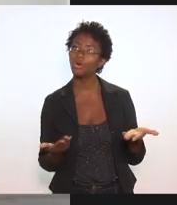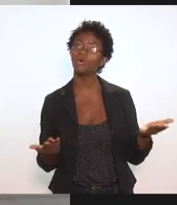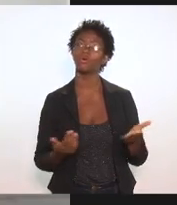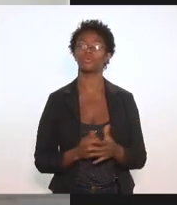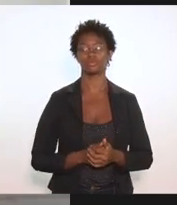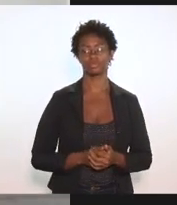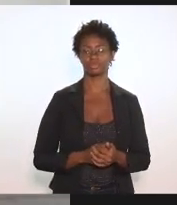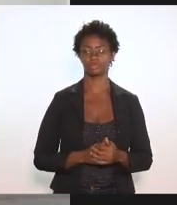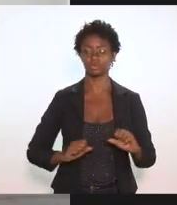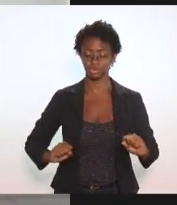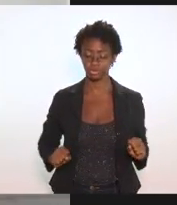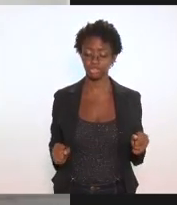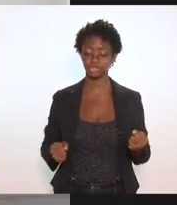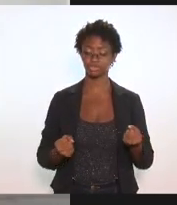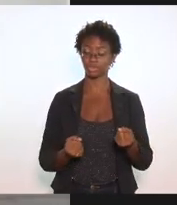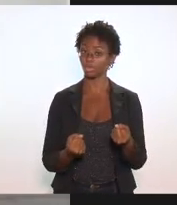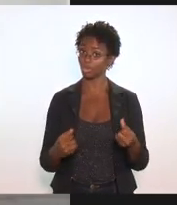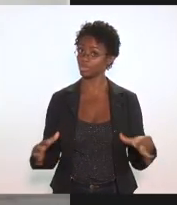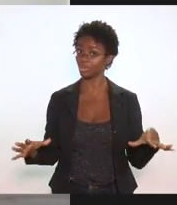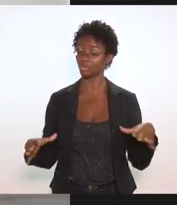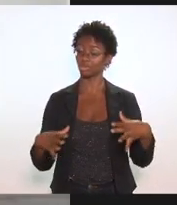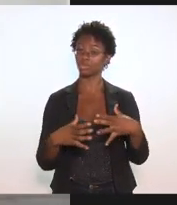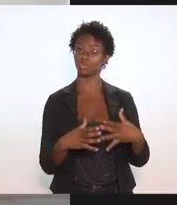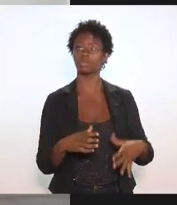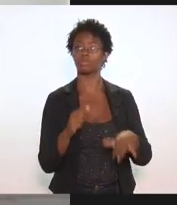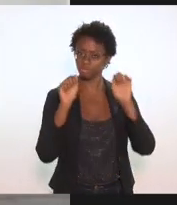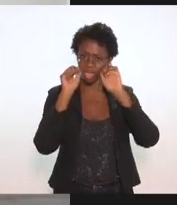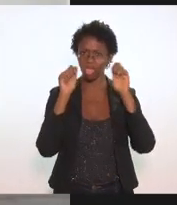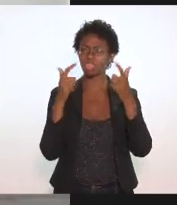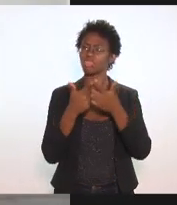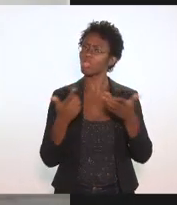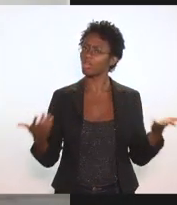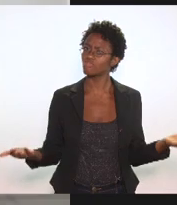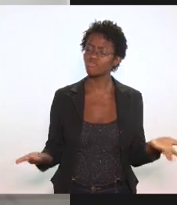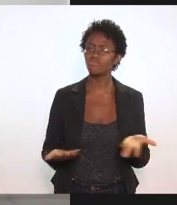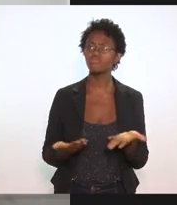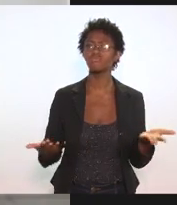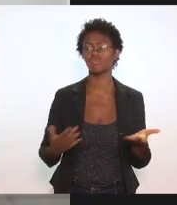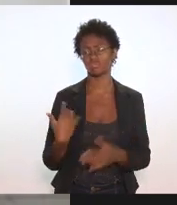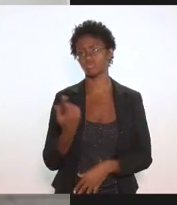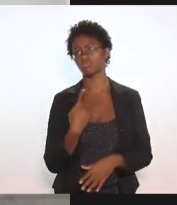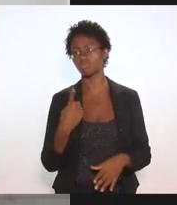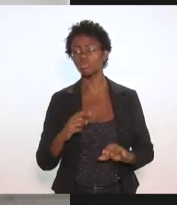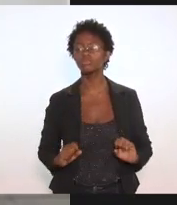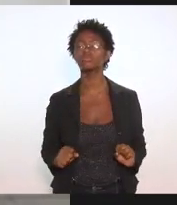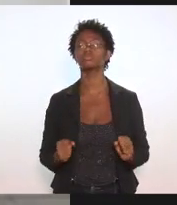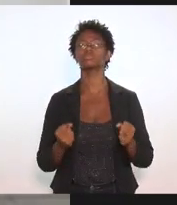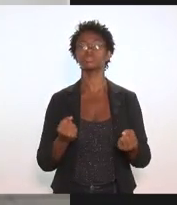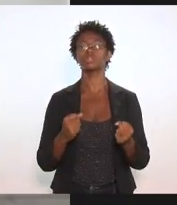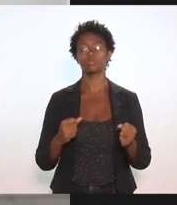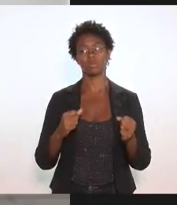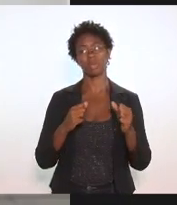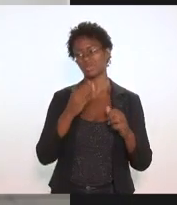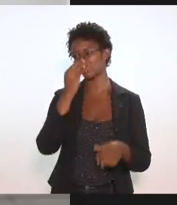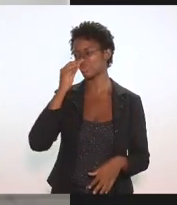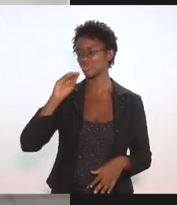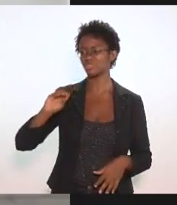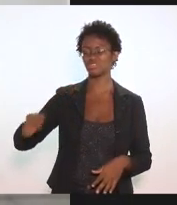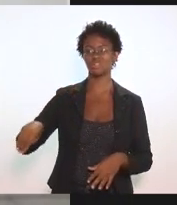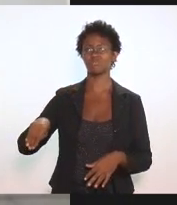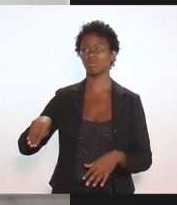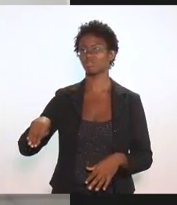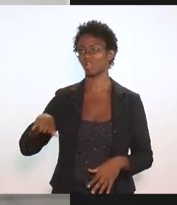feito um esforço coletivo nessa Assembleia Legislativa para que a gente possa superar os processos de intolerância religiosa,